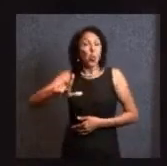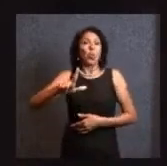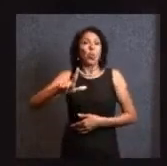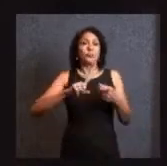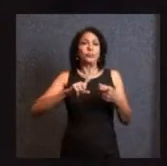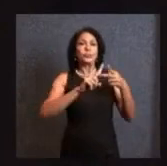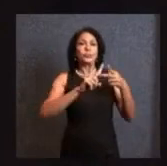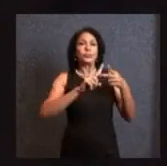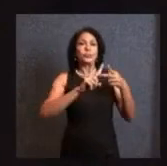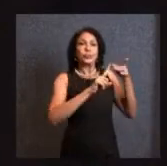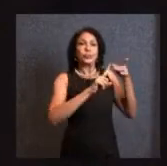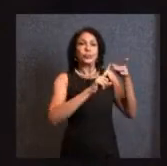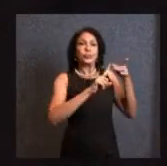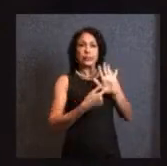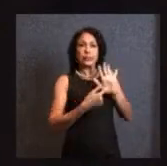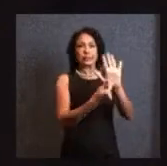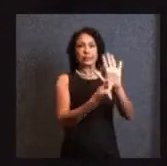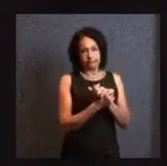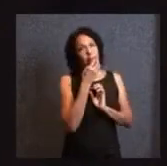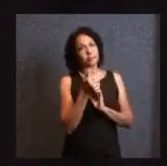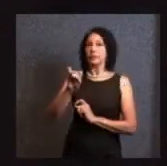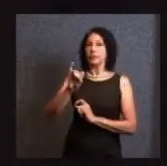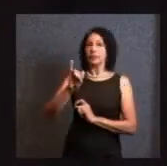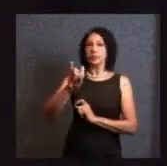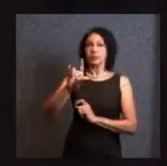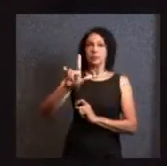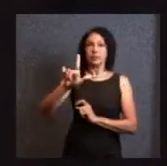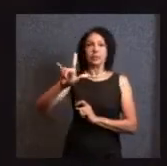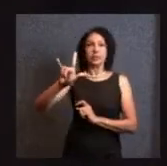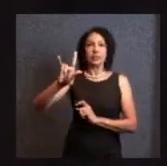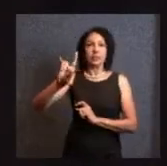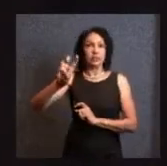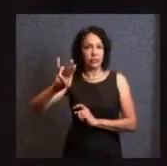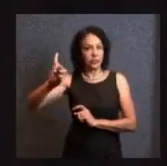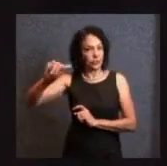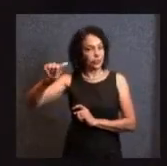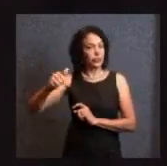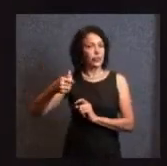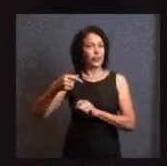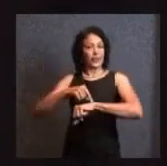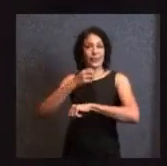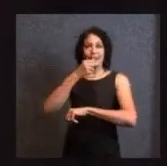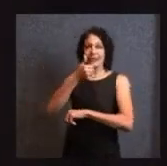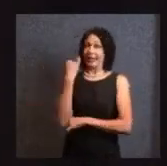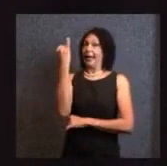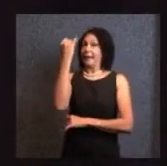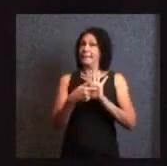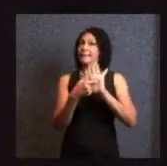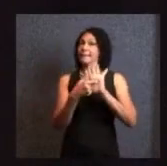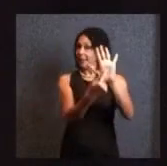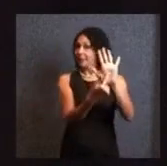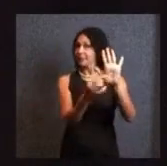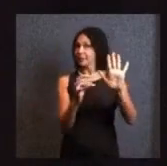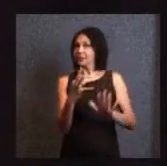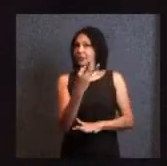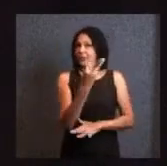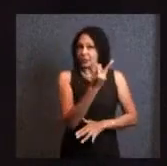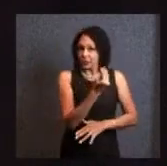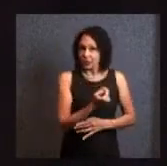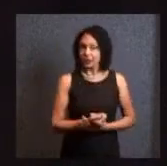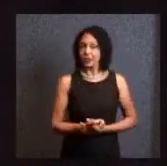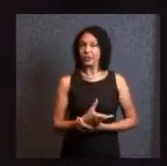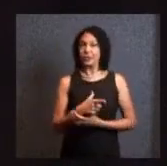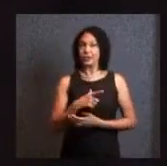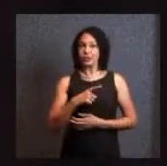me deixou aí uma reserva de 4 minutos a mais. Importante aqui destacar que nós estamos com um movimento voltado